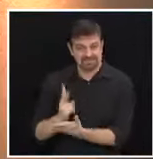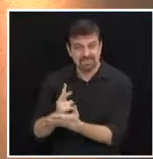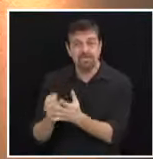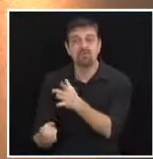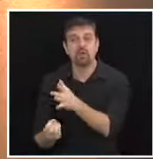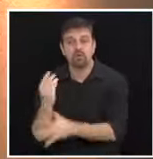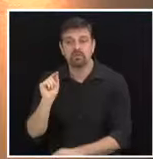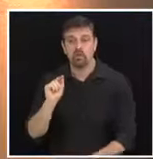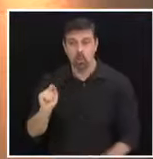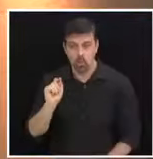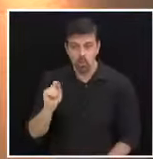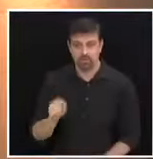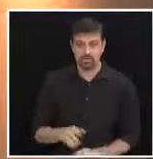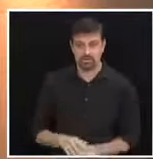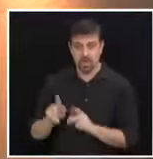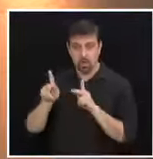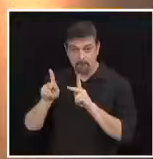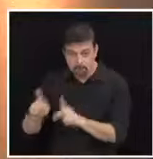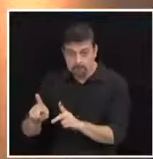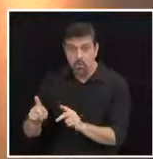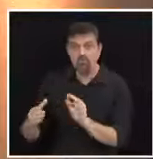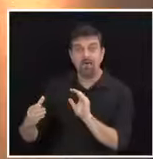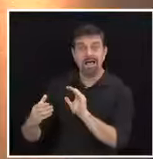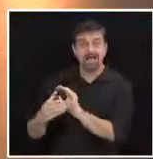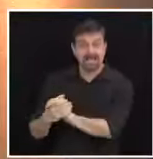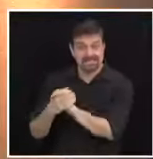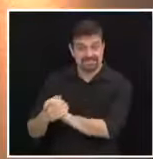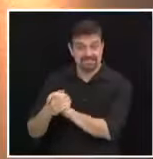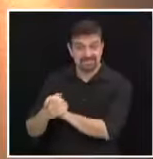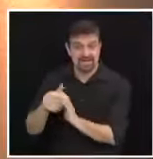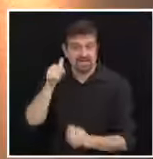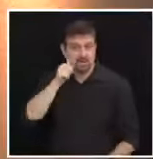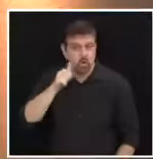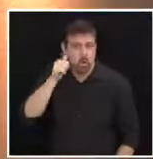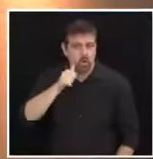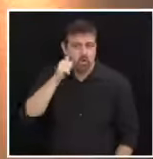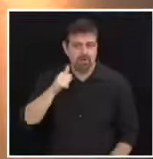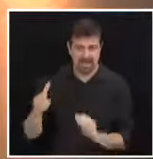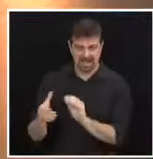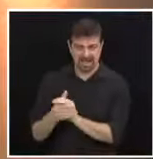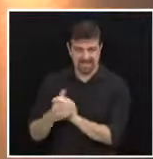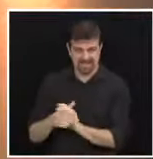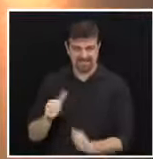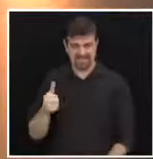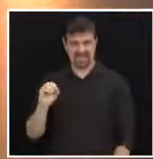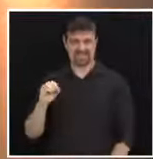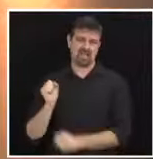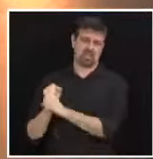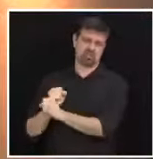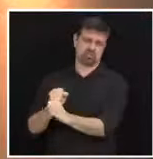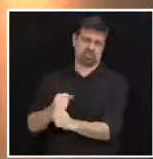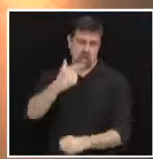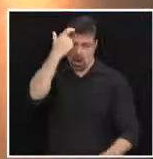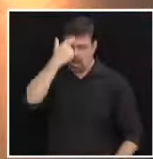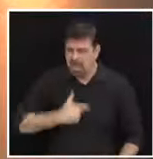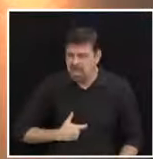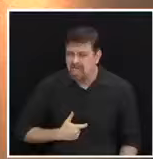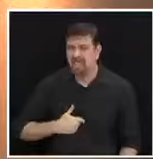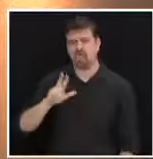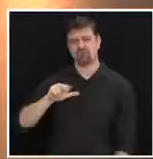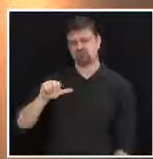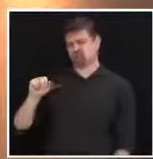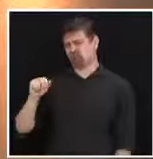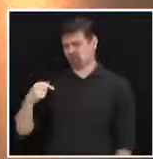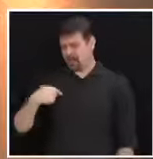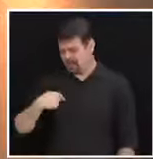que a gente pega um público entre pessoas casadas, principalmente mulheres casadas há mais de 10, 15 anos, imaginam que fazem